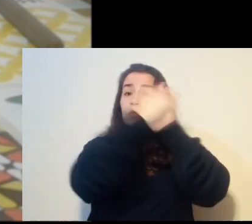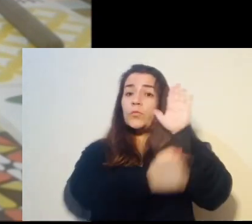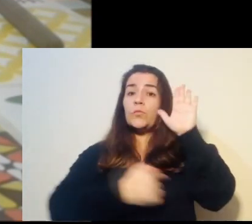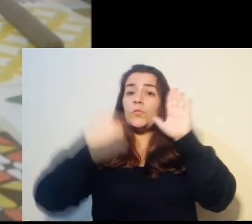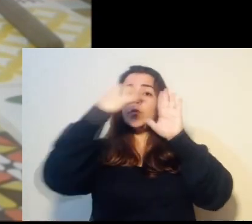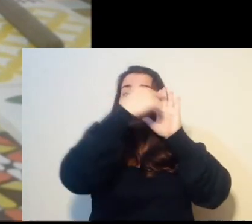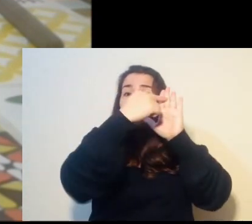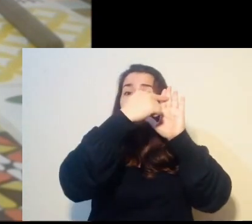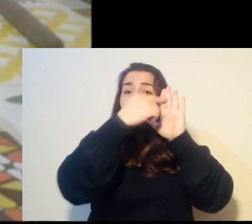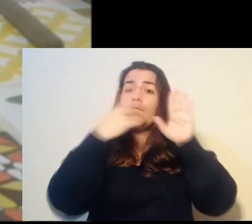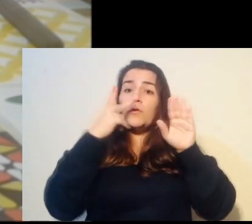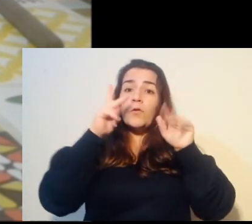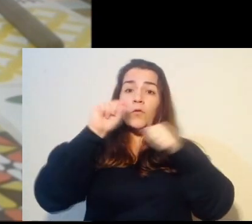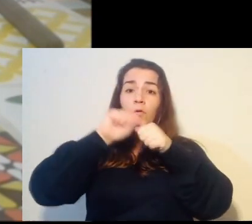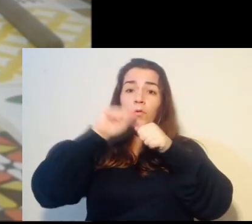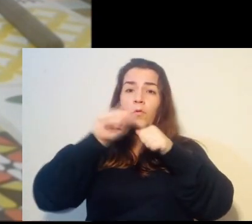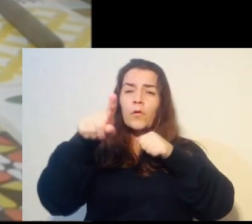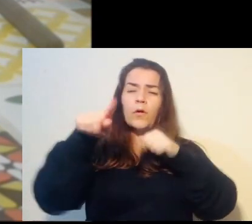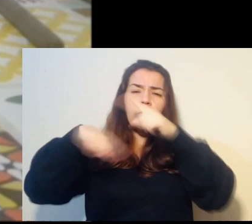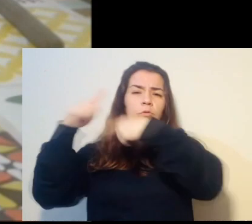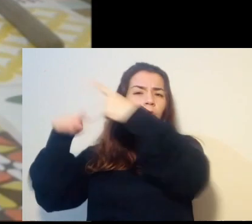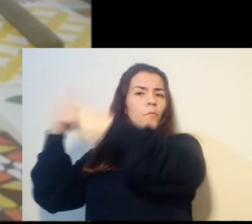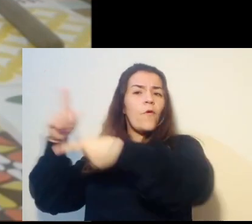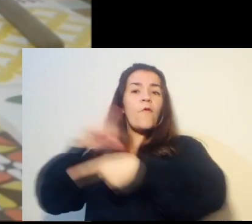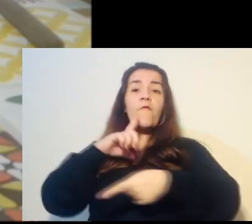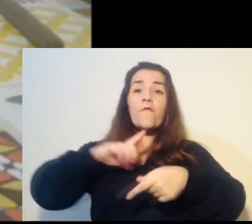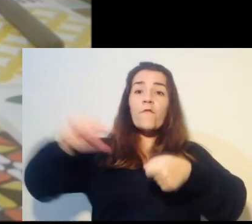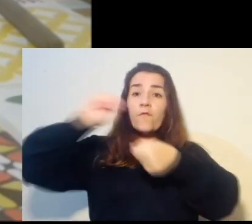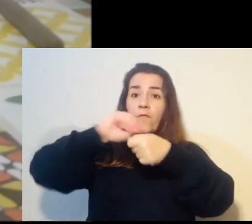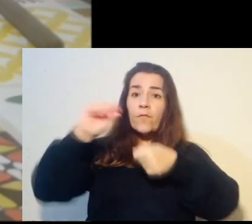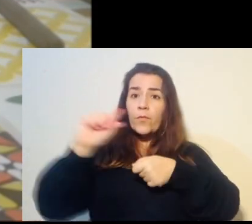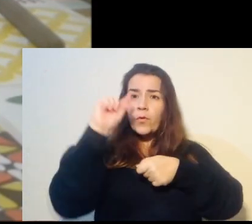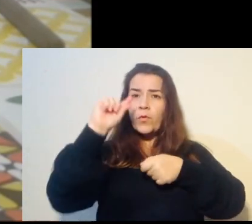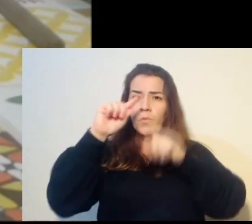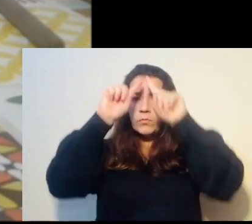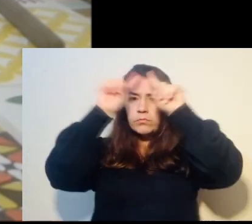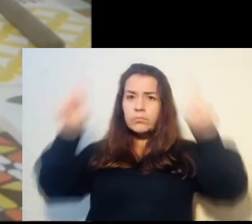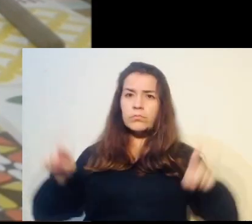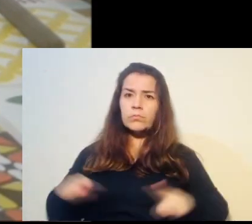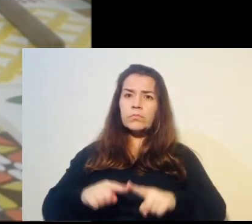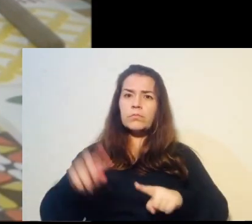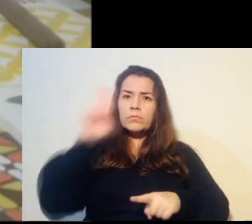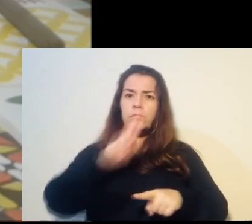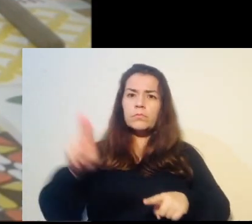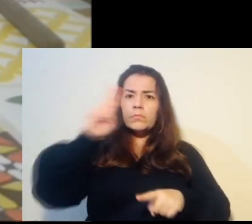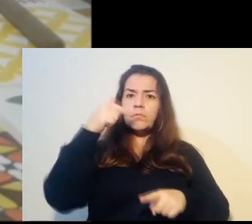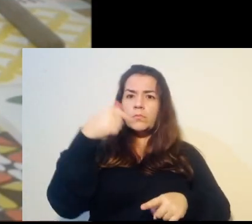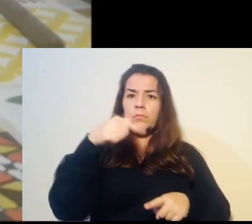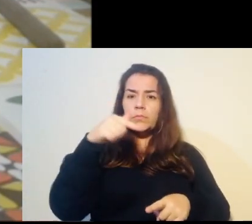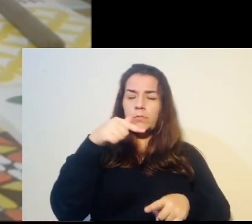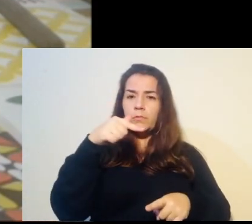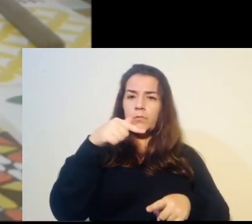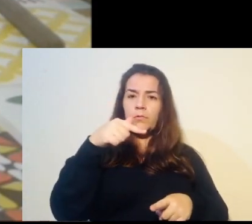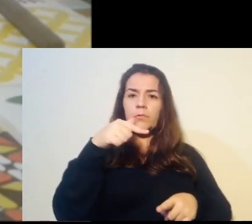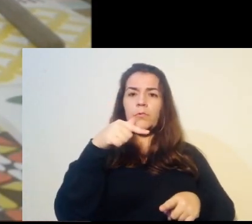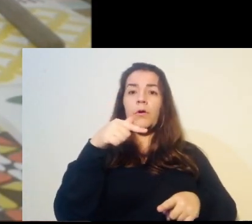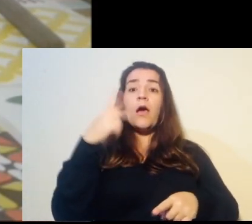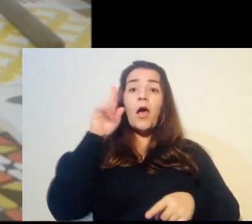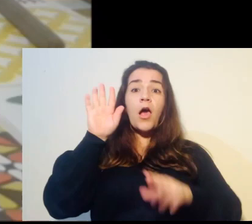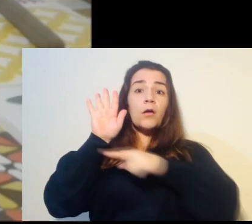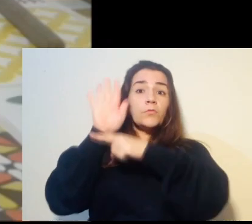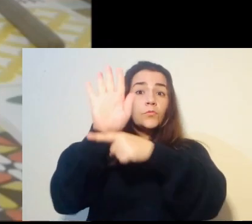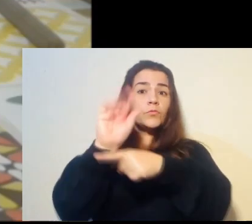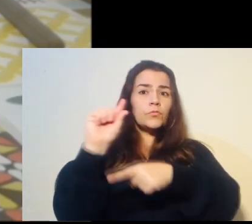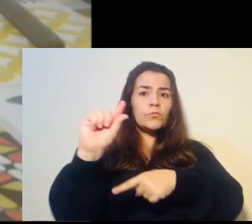O diâmetro, e depois, para fazer um pouquinho maior, eu vou usar uma de 7, que ela me ajuda